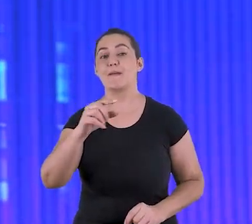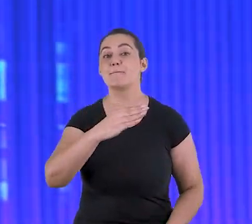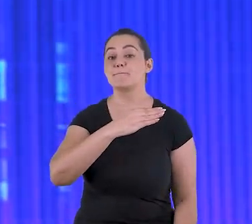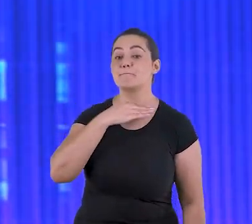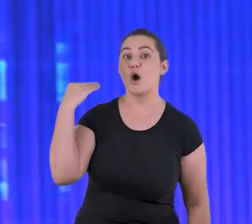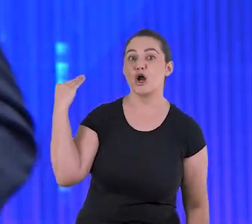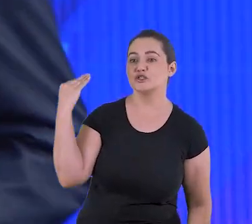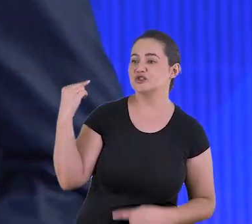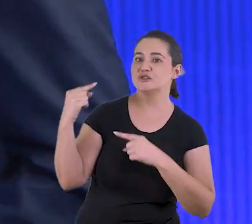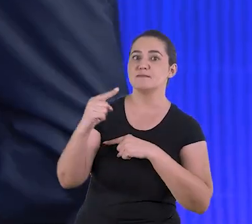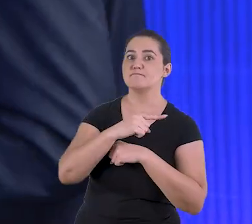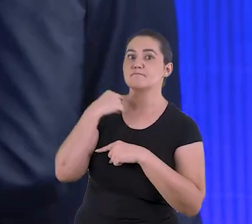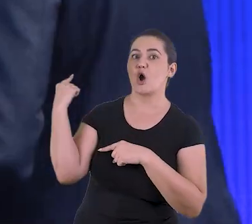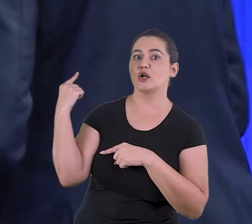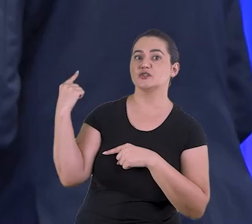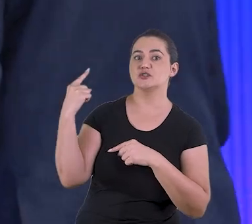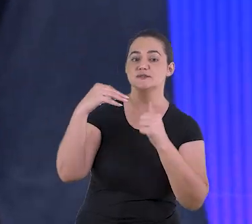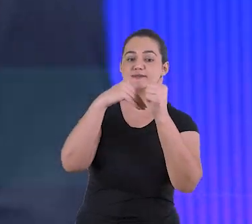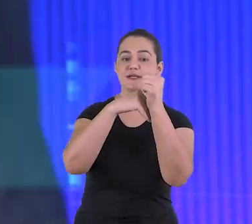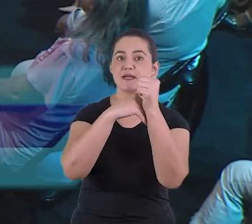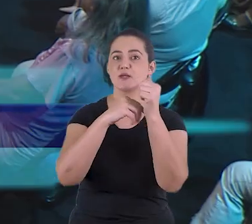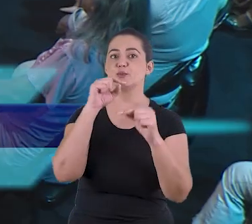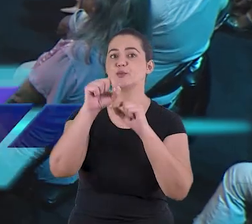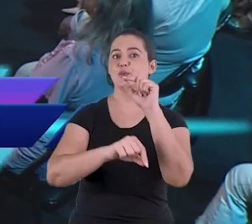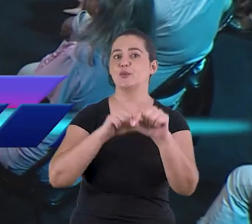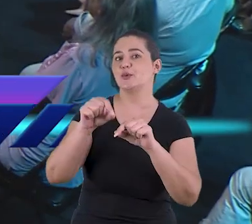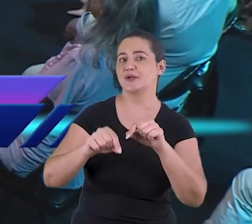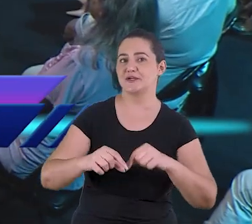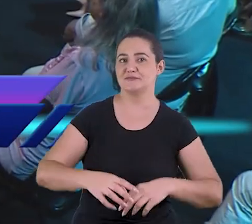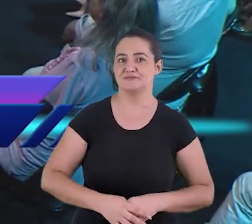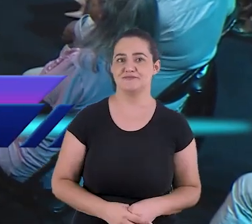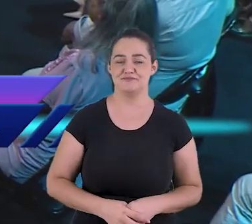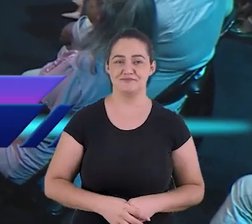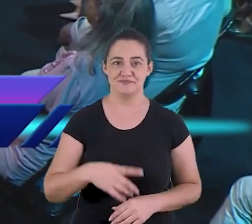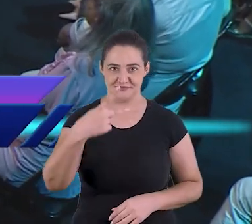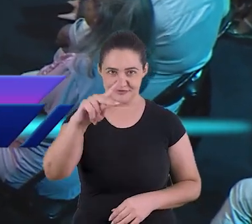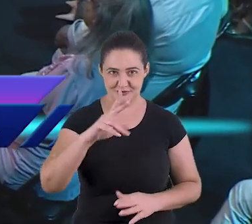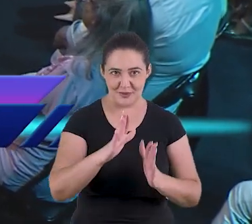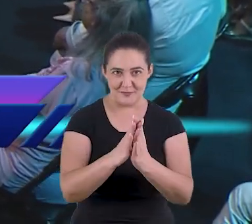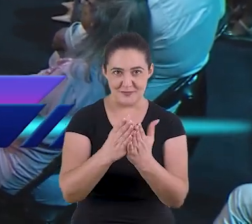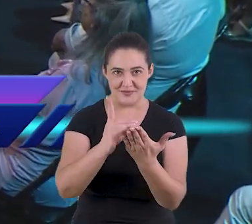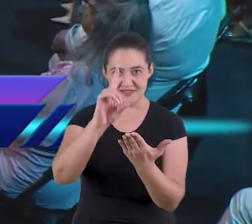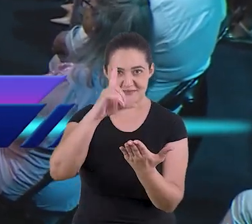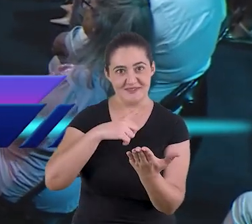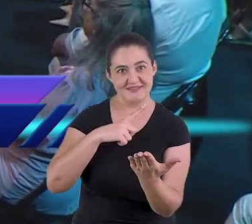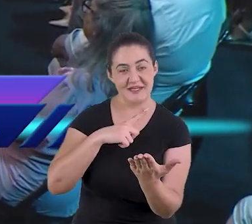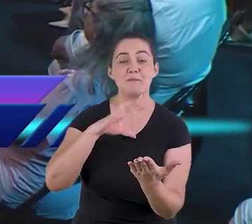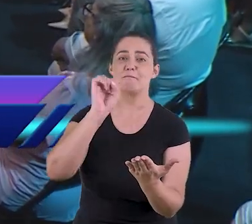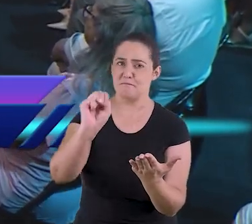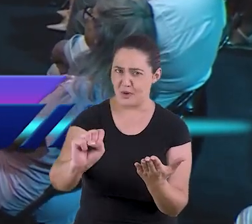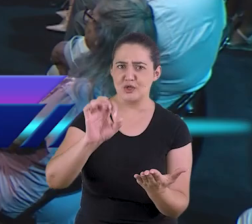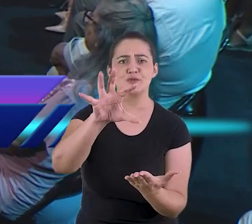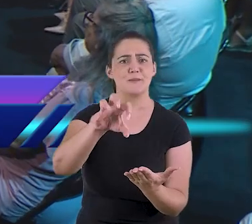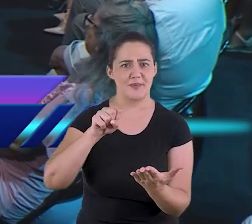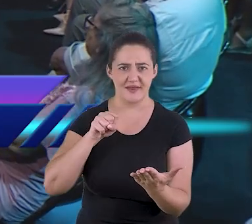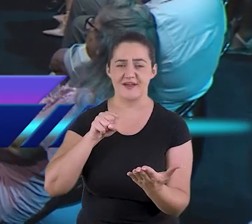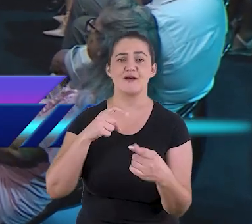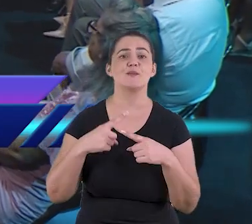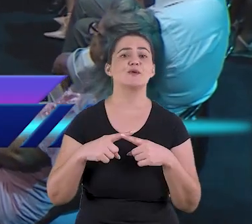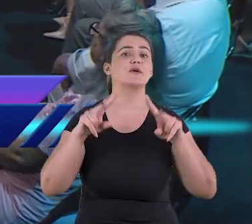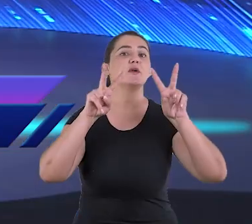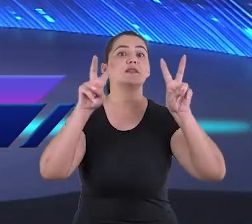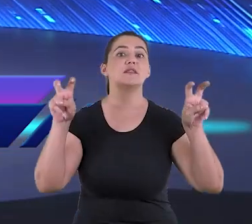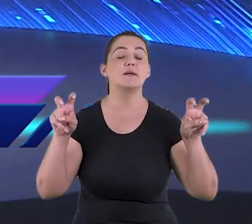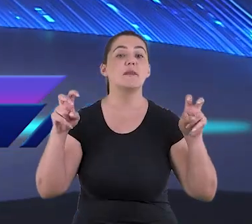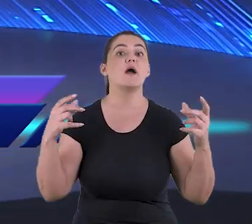da morte. Eu vou pegar a minha Bíblia aqui, eu espero que você tenha a sua Bíblia aí também, porque o tema de hoje é